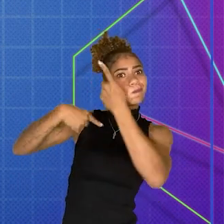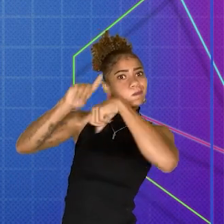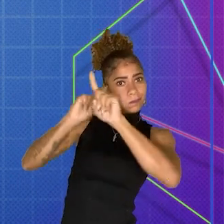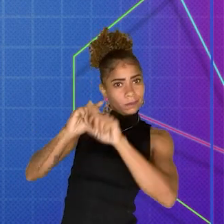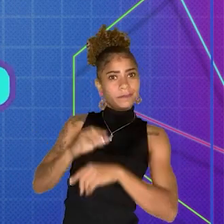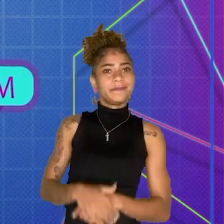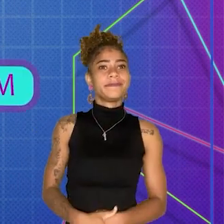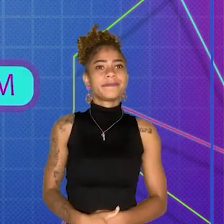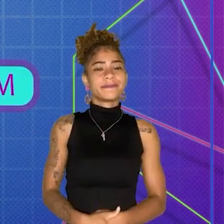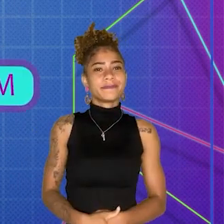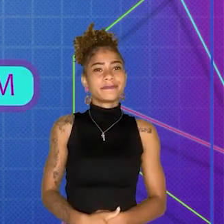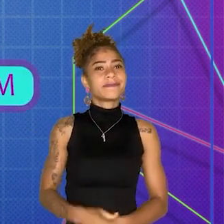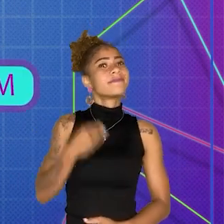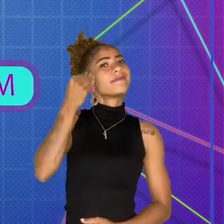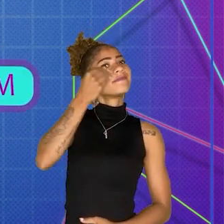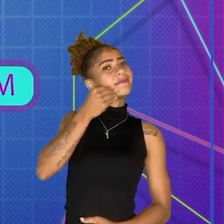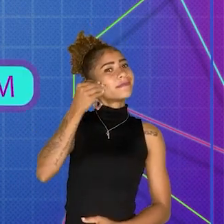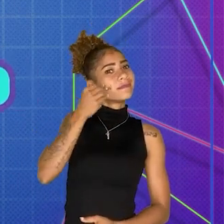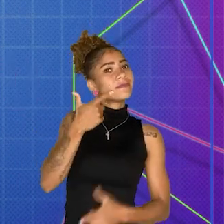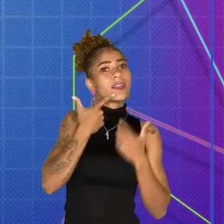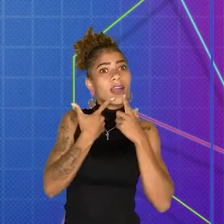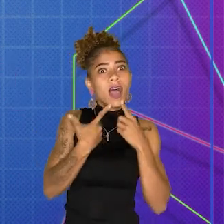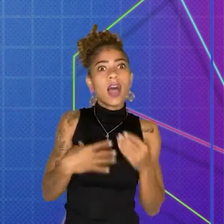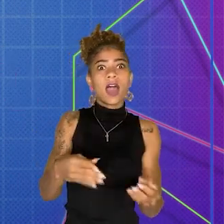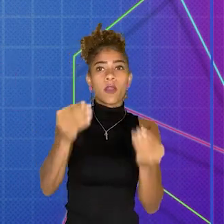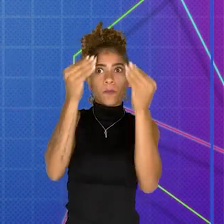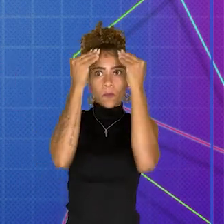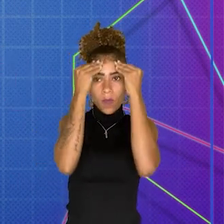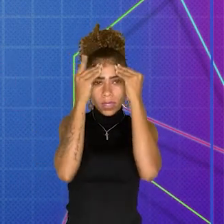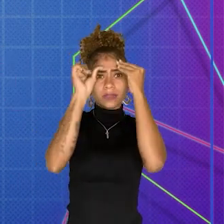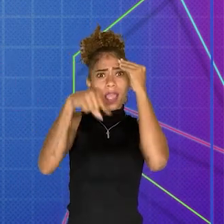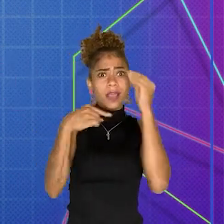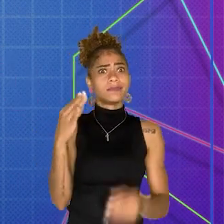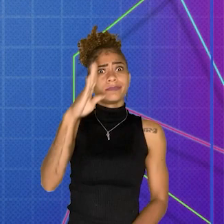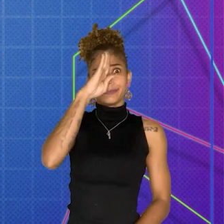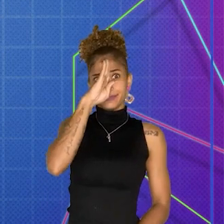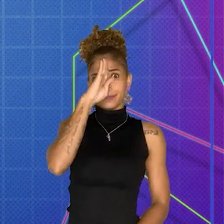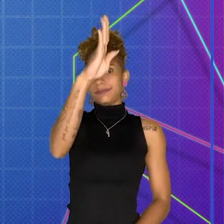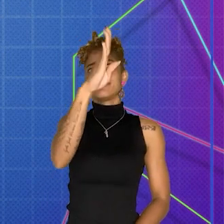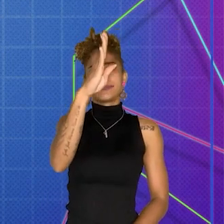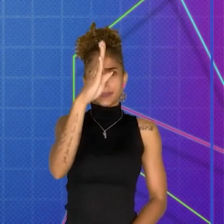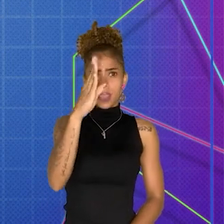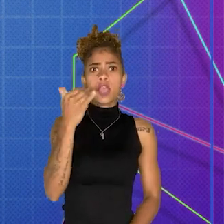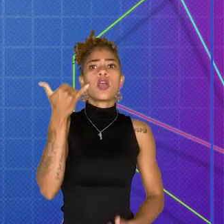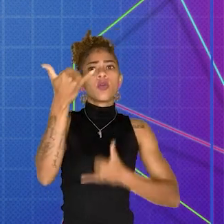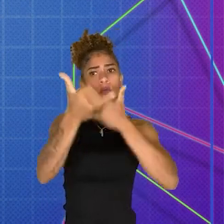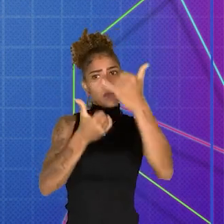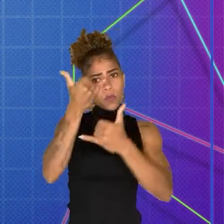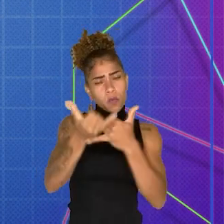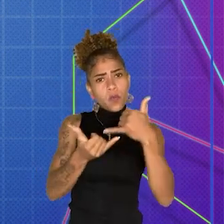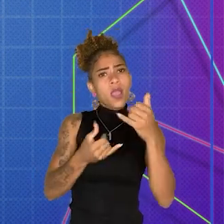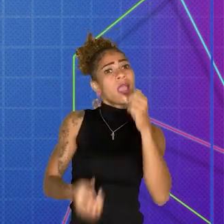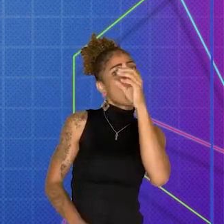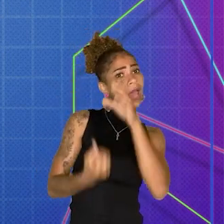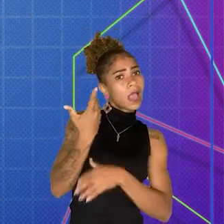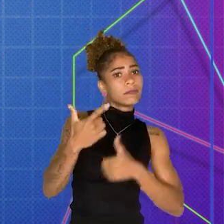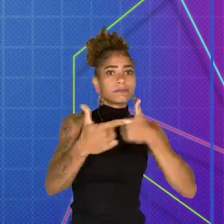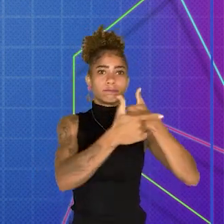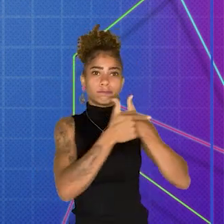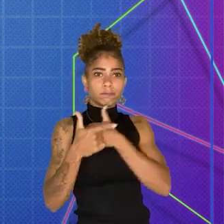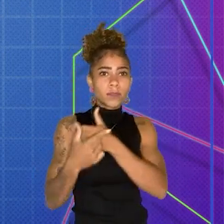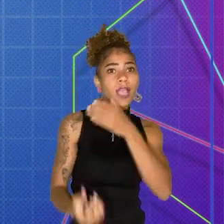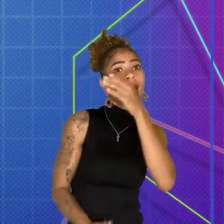A experimentação da linguagem. A linguagem é um elemento fundamental na narrativa dos jogos. Ela é usada para criar personagens, construir